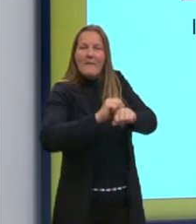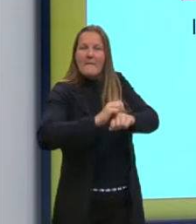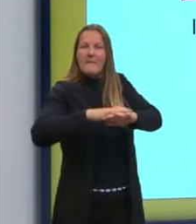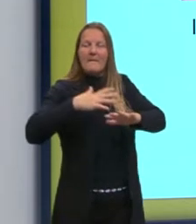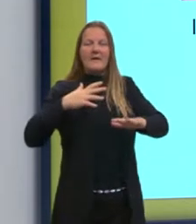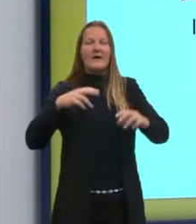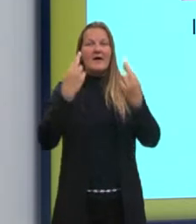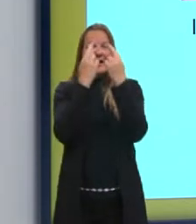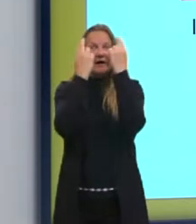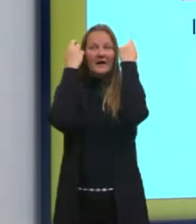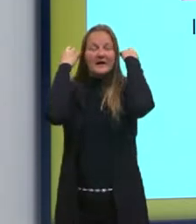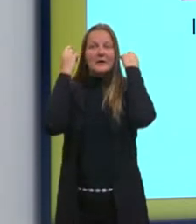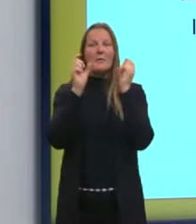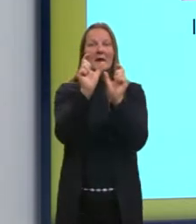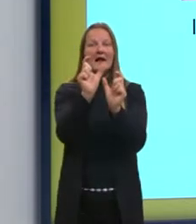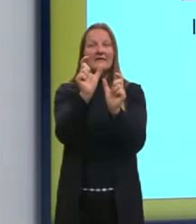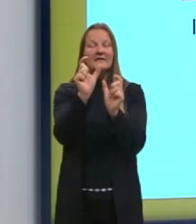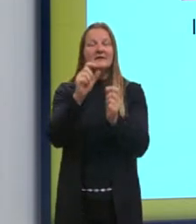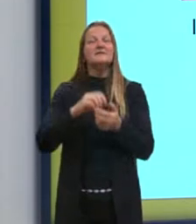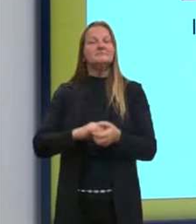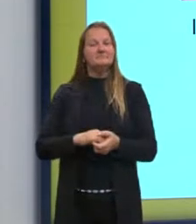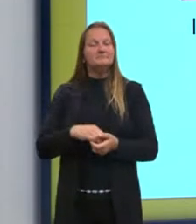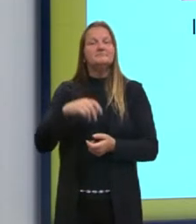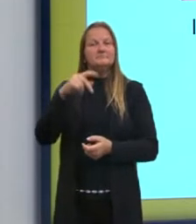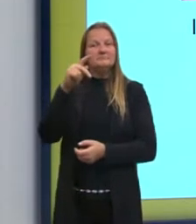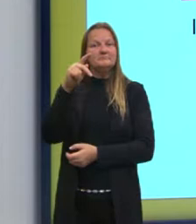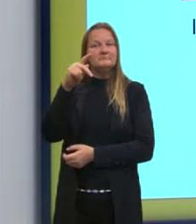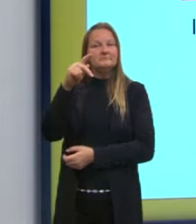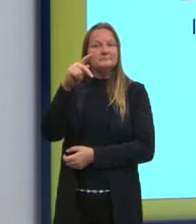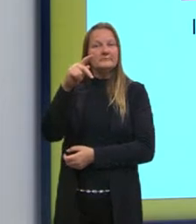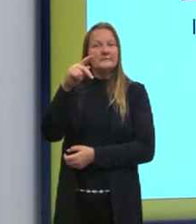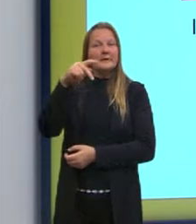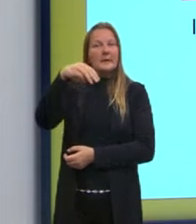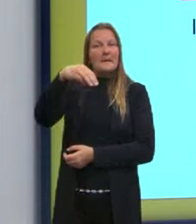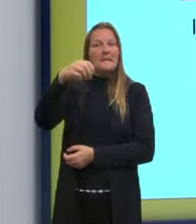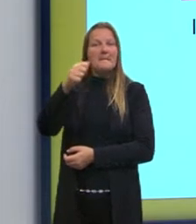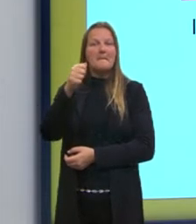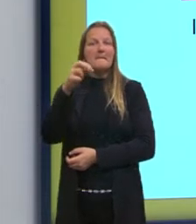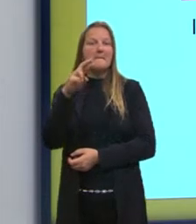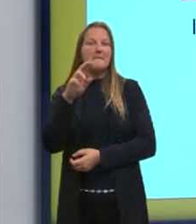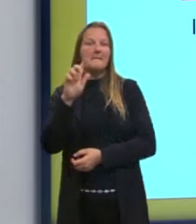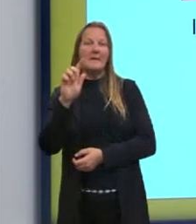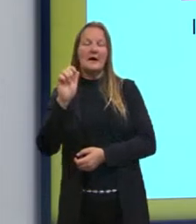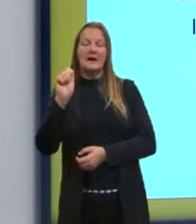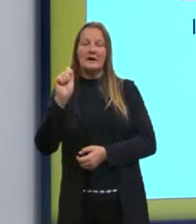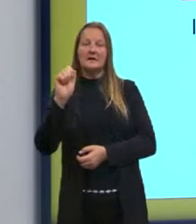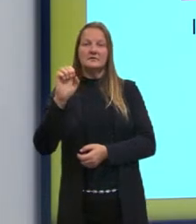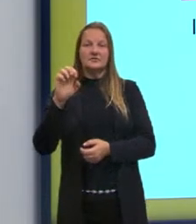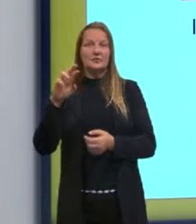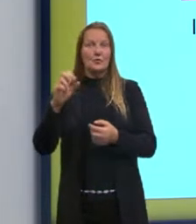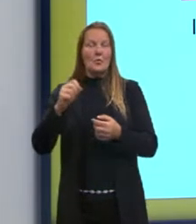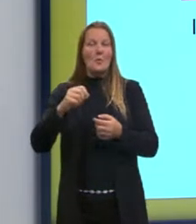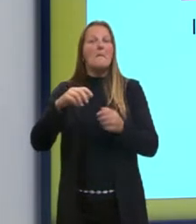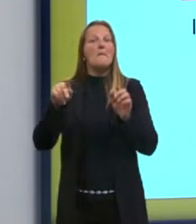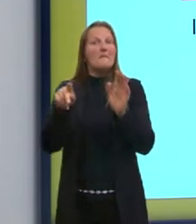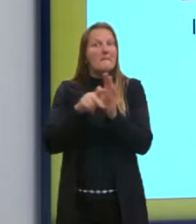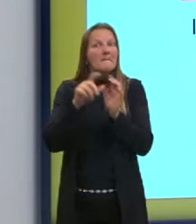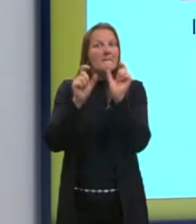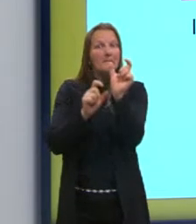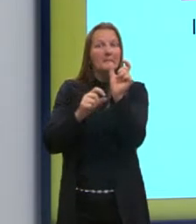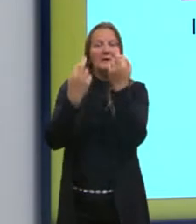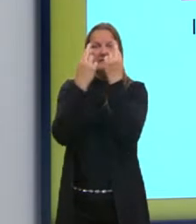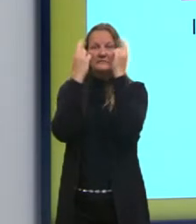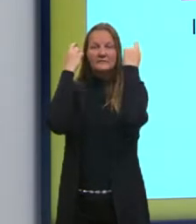grega é magro então levou essa nomenclatura né até esse nome de margarina que nós utilizamos até hoje essa